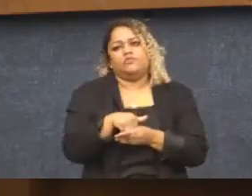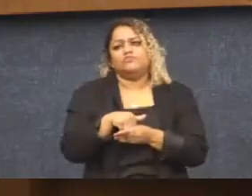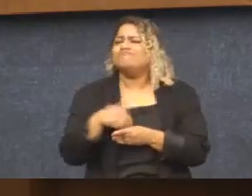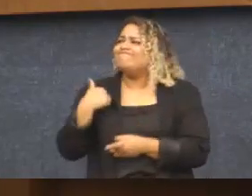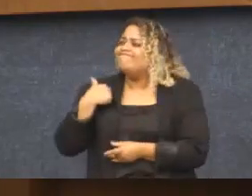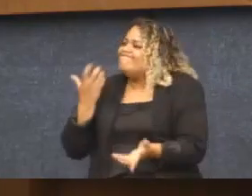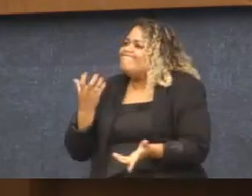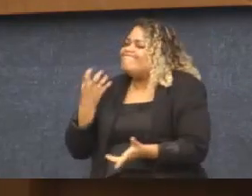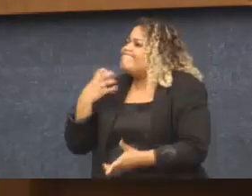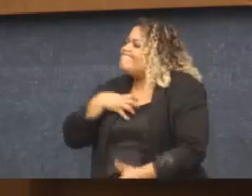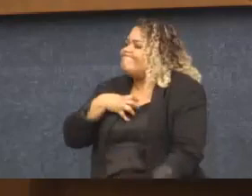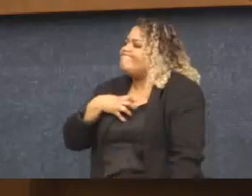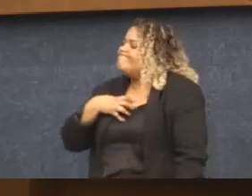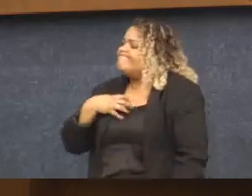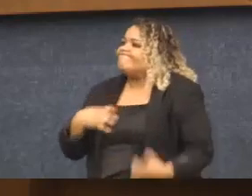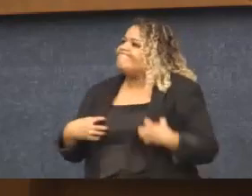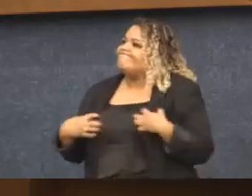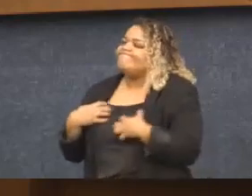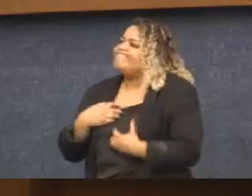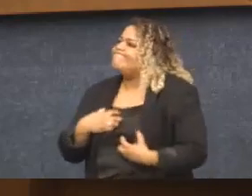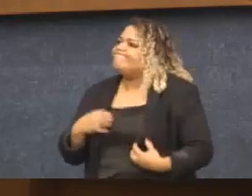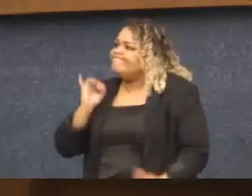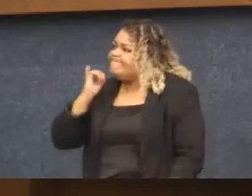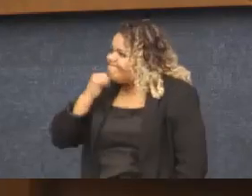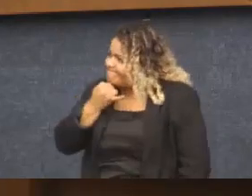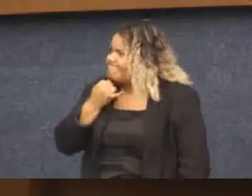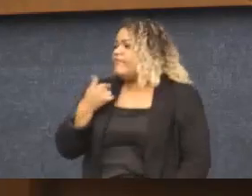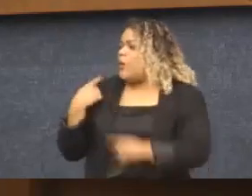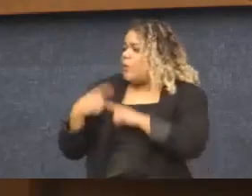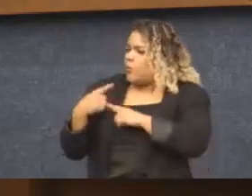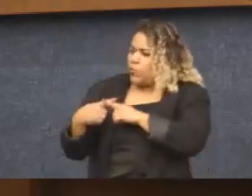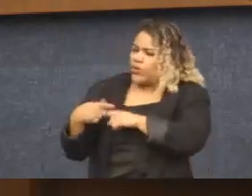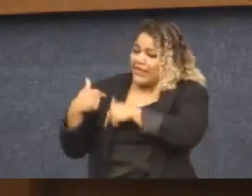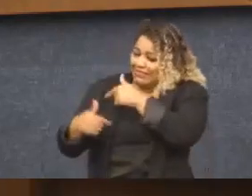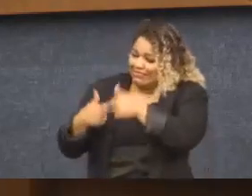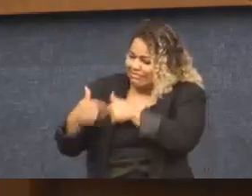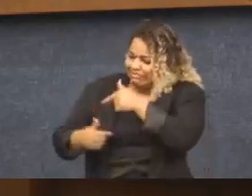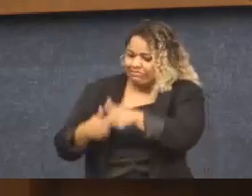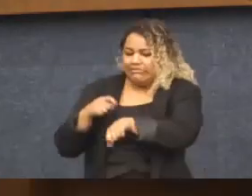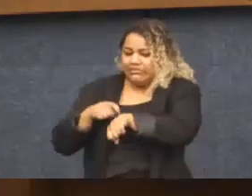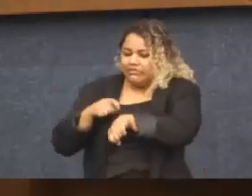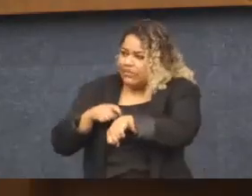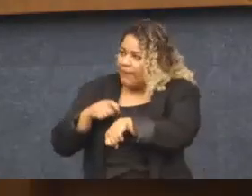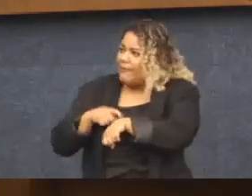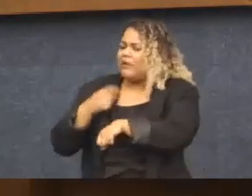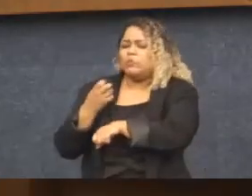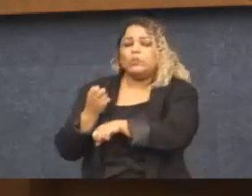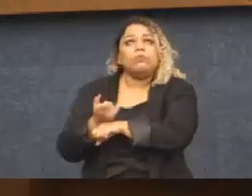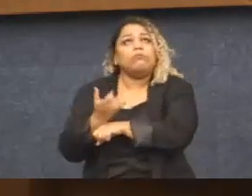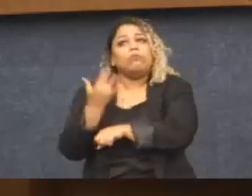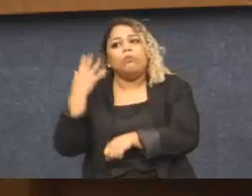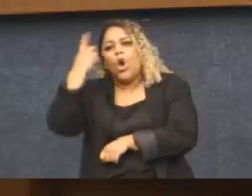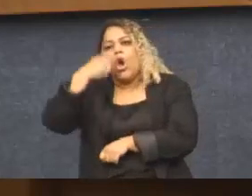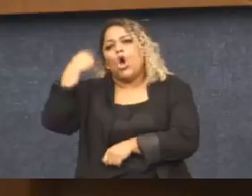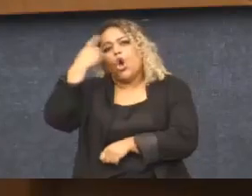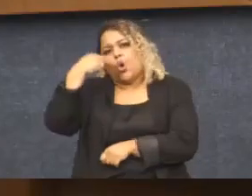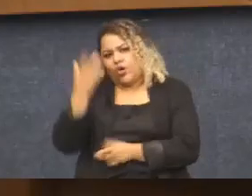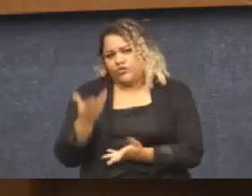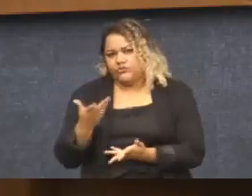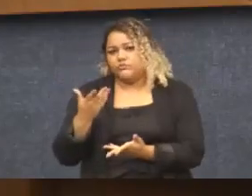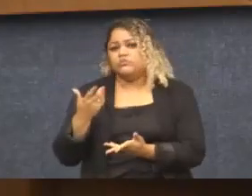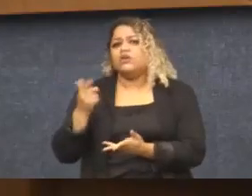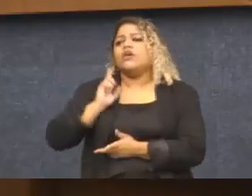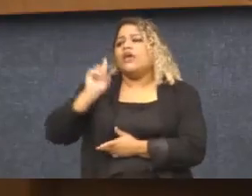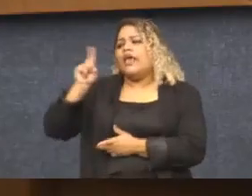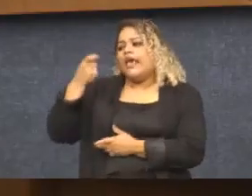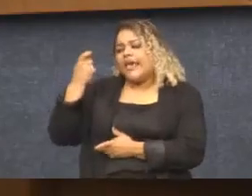fico decepcionada e fico frustrada, porque eu gastei bastante tempo articulando, conversando com o secretário adjunto de governo, ex-secretário